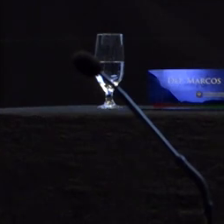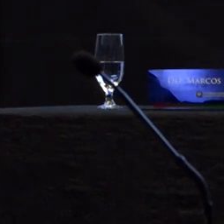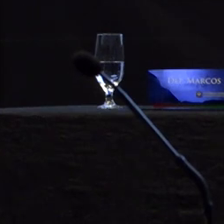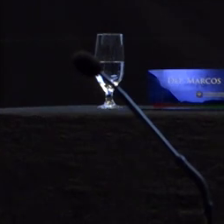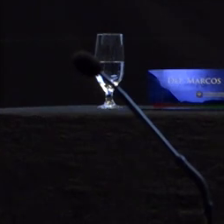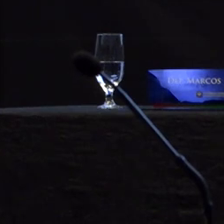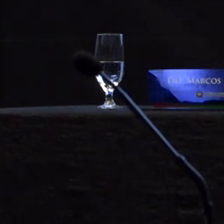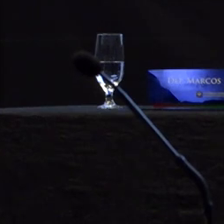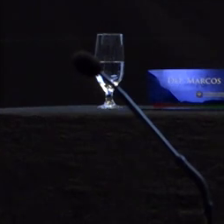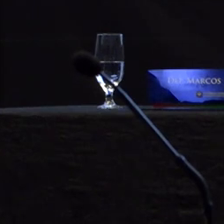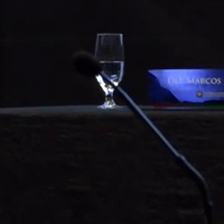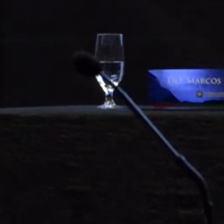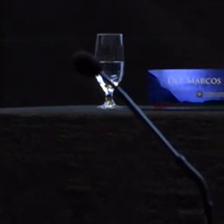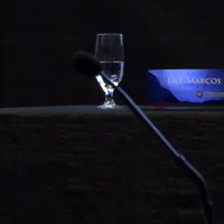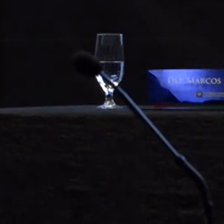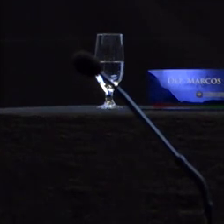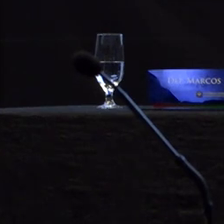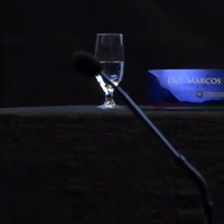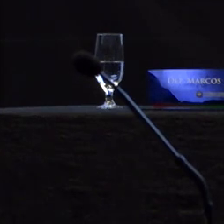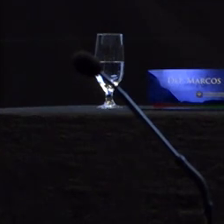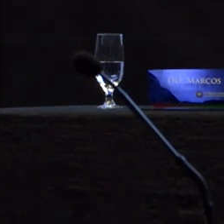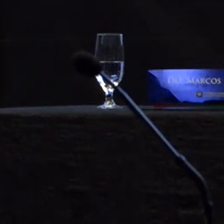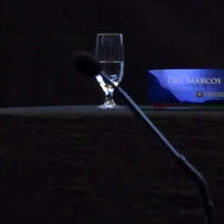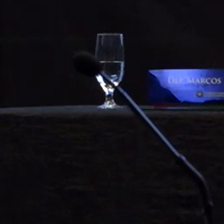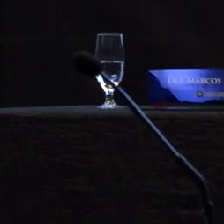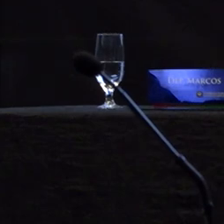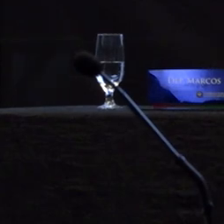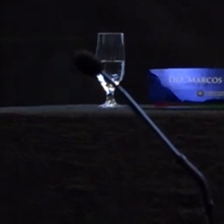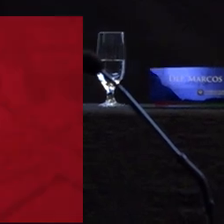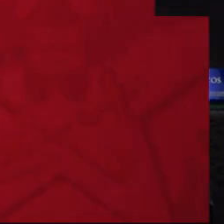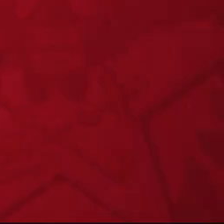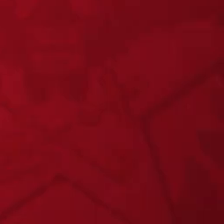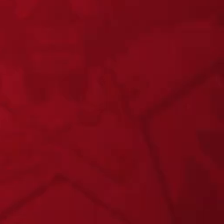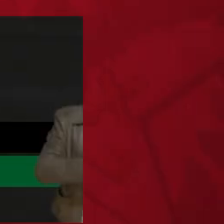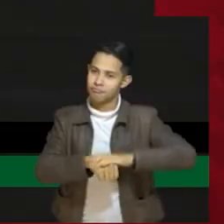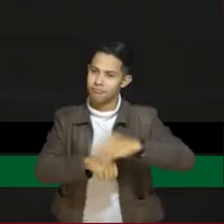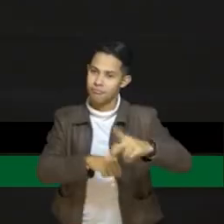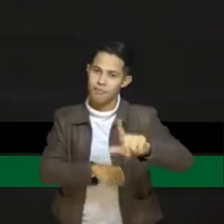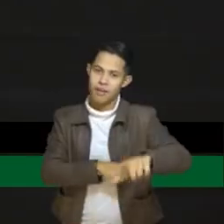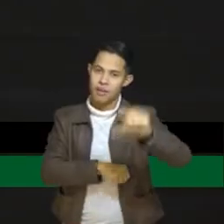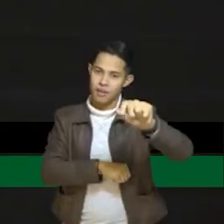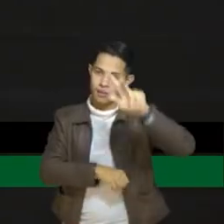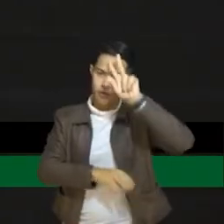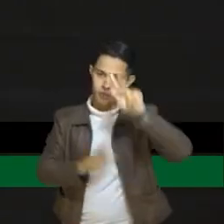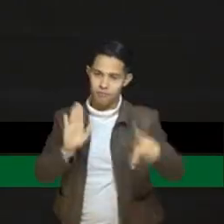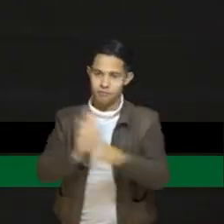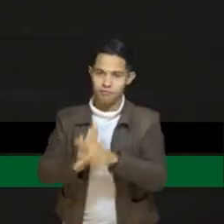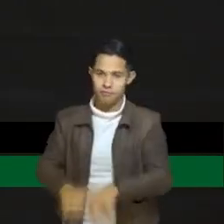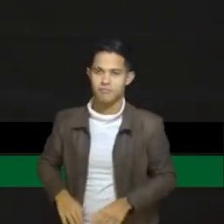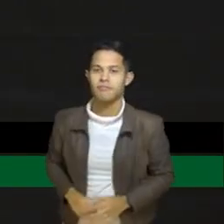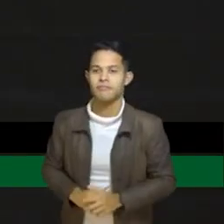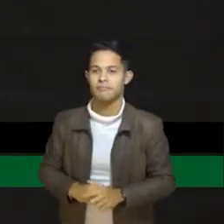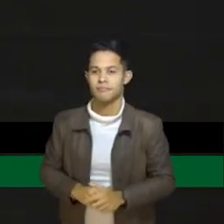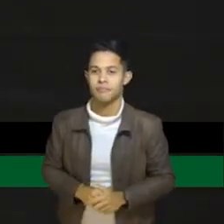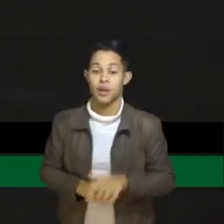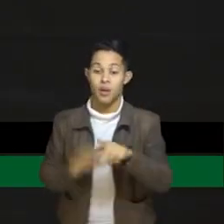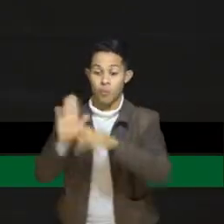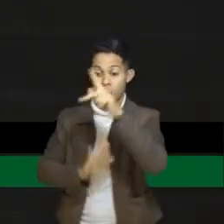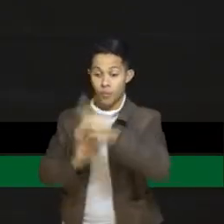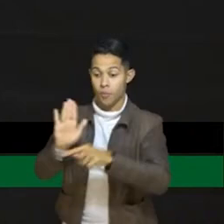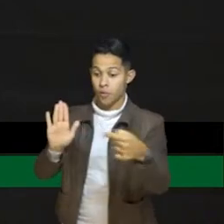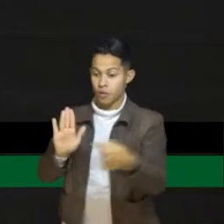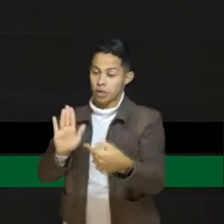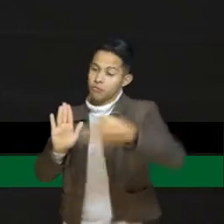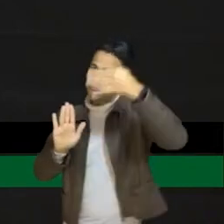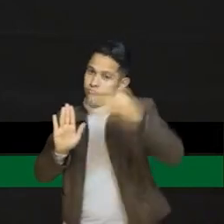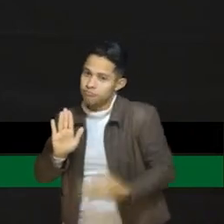impositivas. Cadorim também divulgou a adaptação do programa para as startups. E esse projeto deu tão certo que nós já lançamos a segunda edição